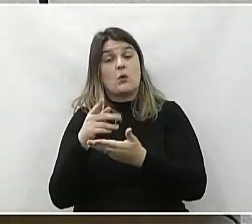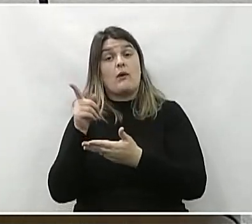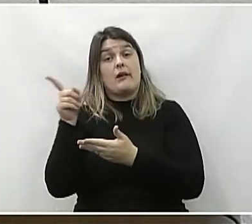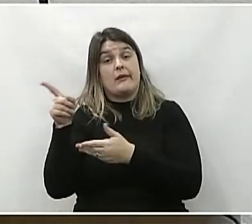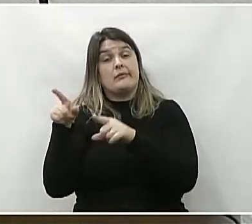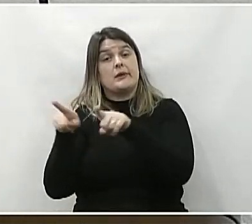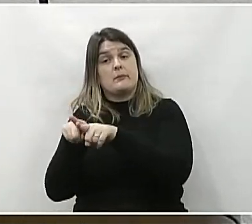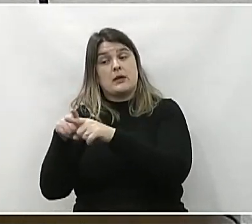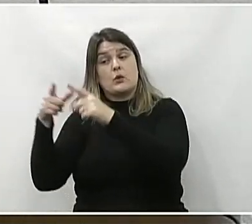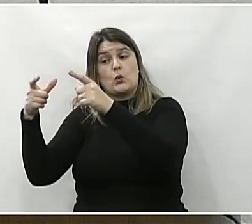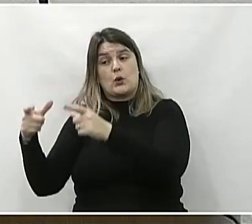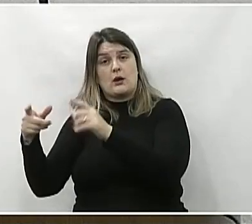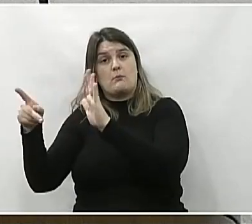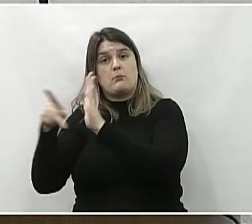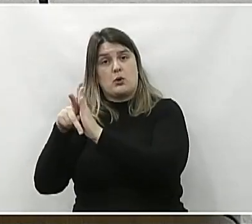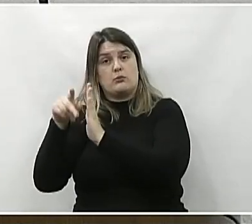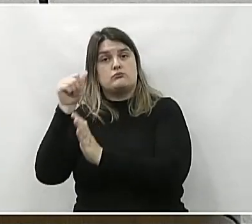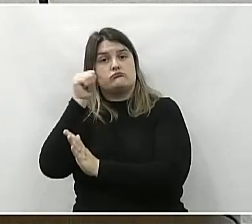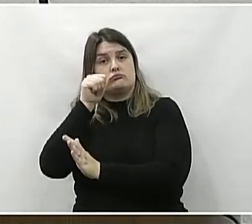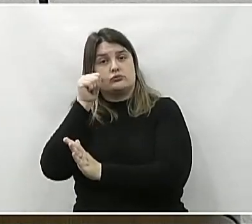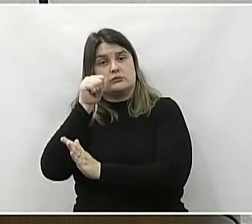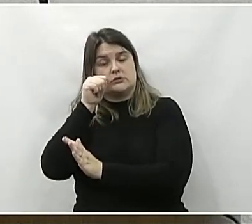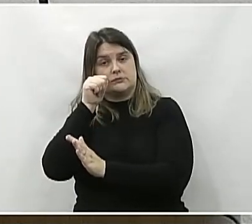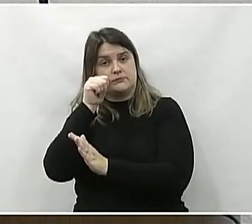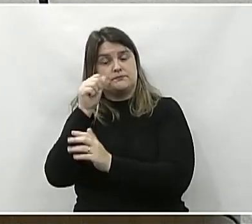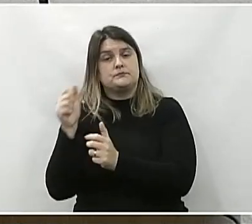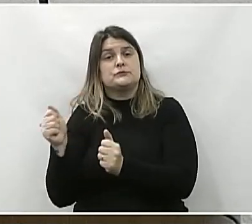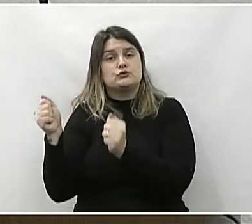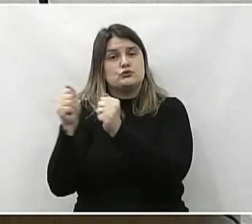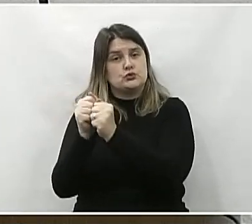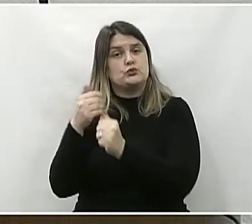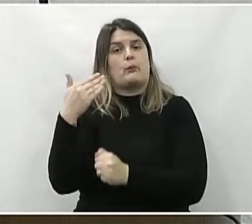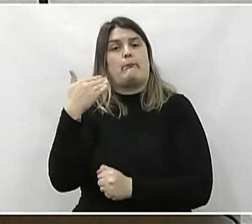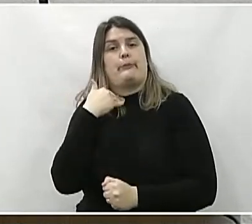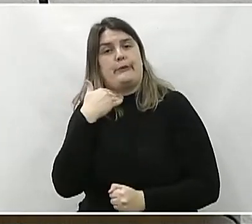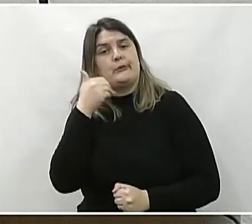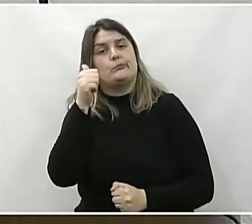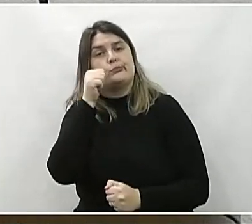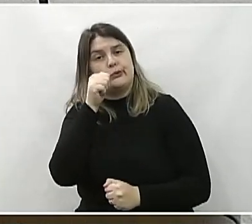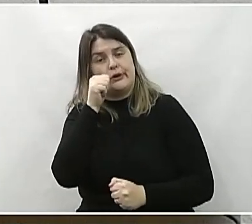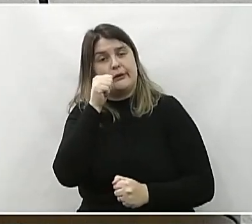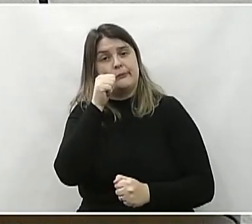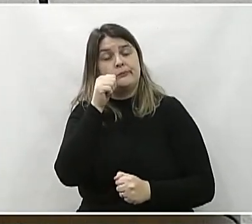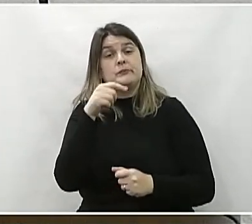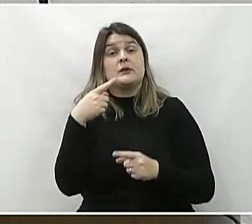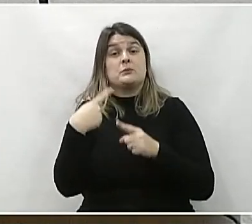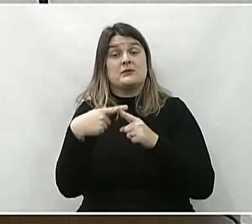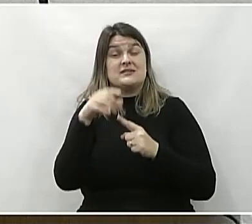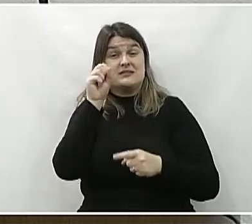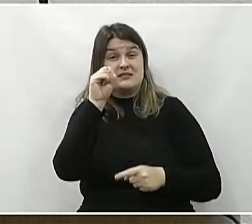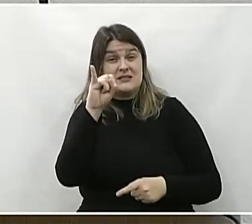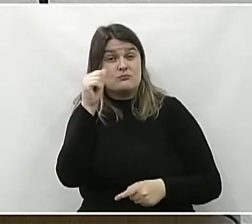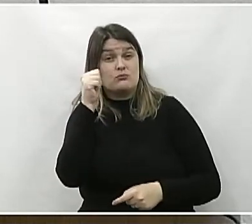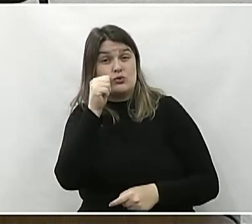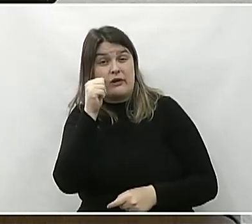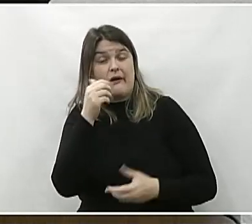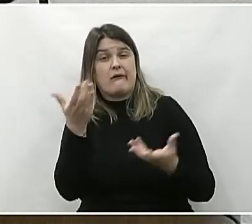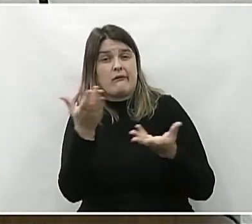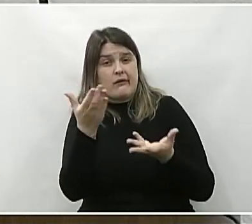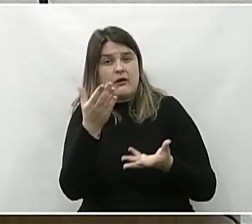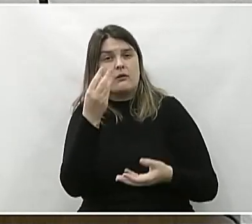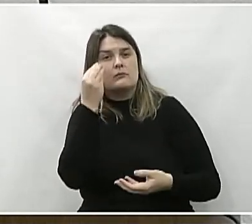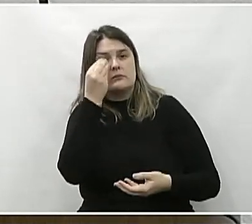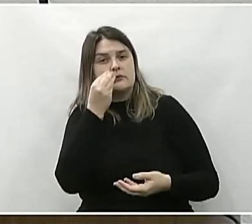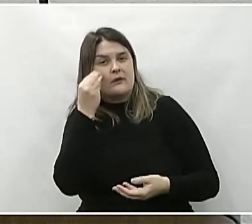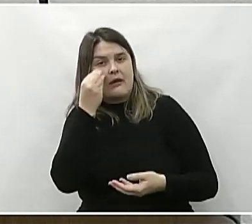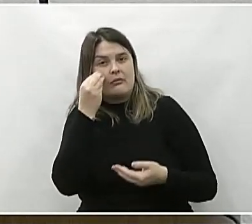ali instalado um espaço para o núcleo da mulher empreendedora e junto o banco da mulher empreendedora conquistar aquela mulher que quer ter a oportunidade